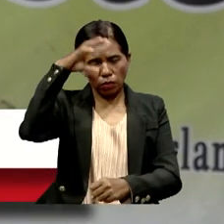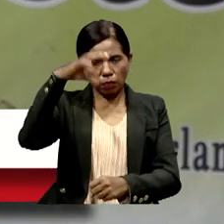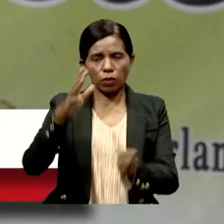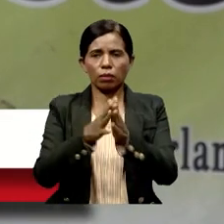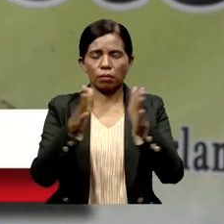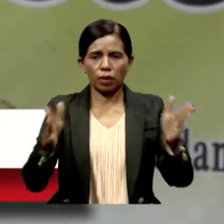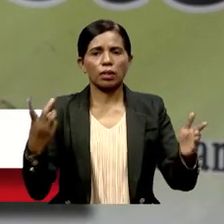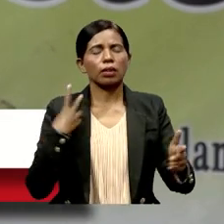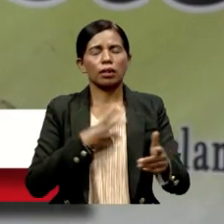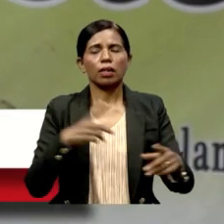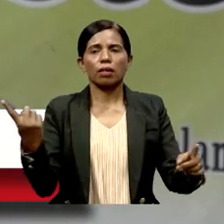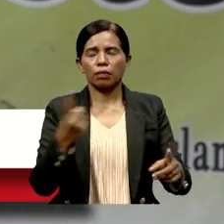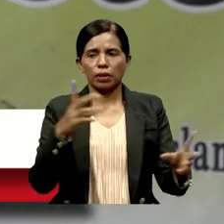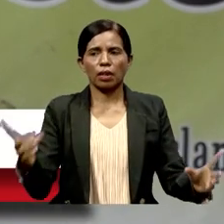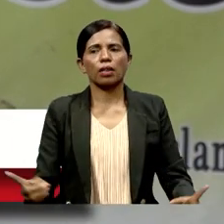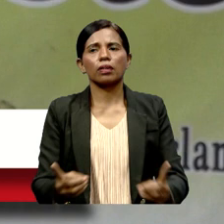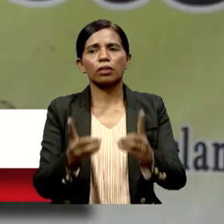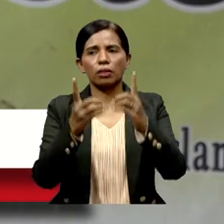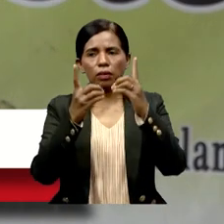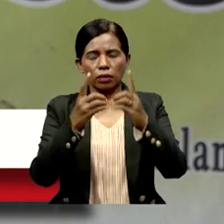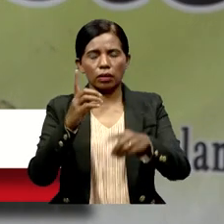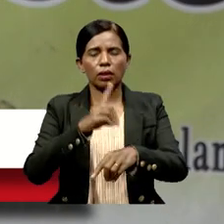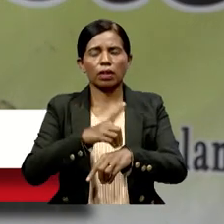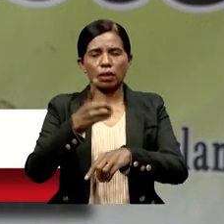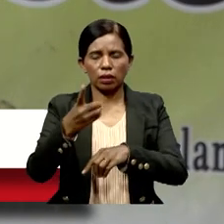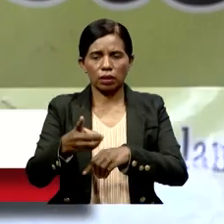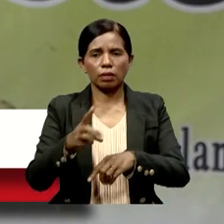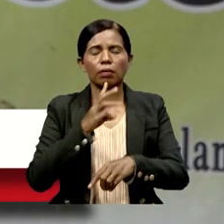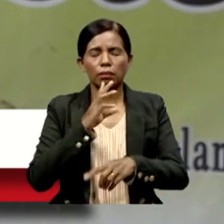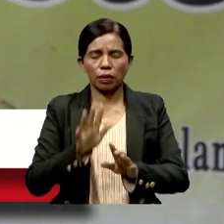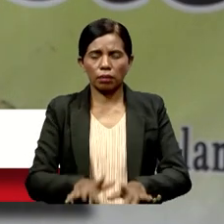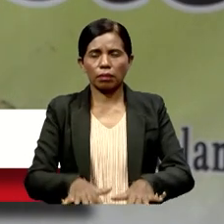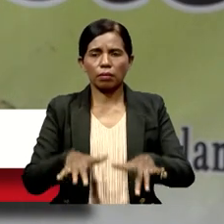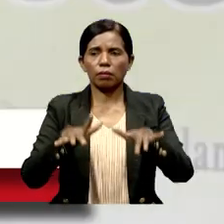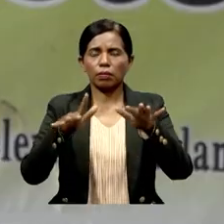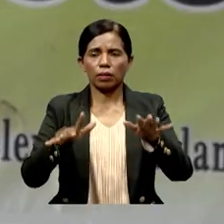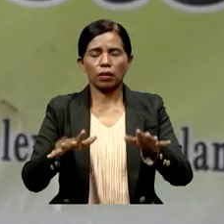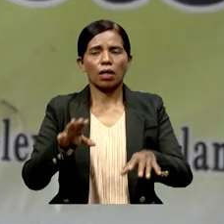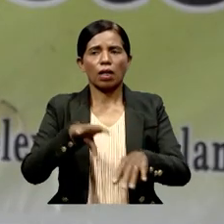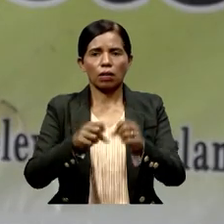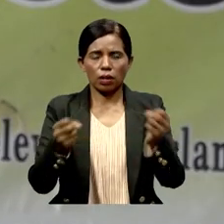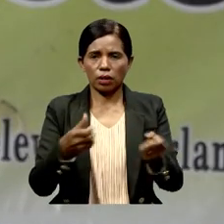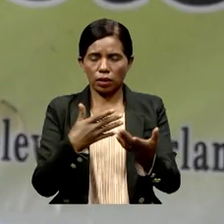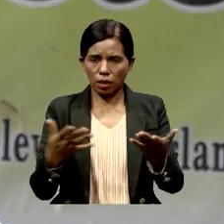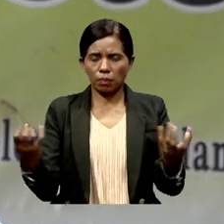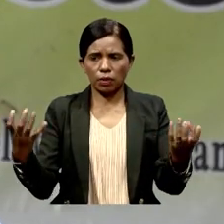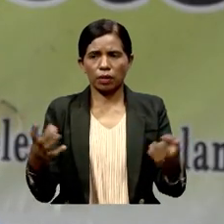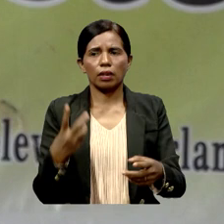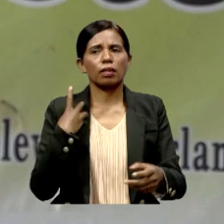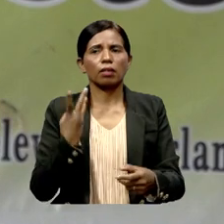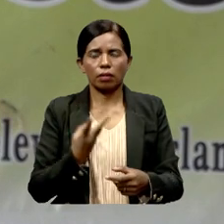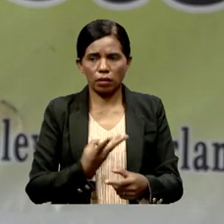sempre hasoro situasang ida ne beke inundasang bot afeta estragos barak tertebes. Mai be bot beke